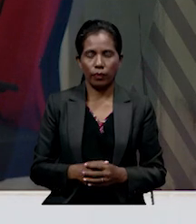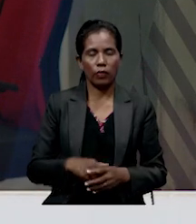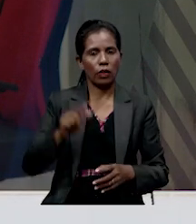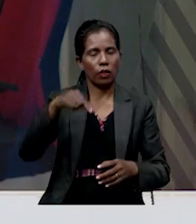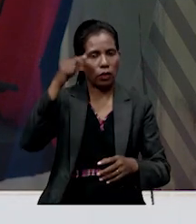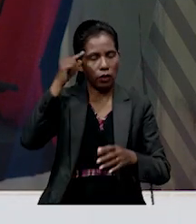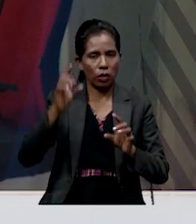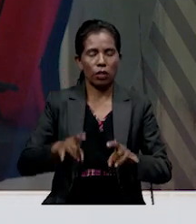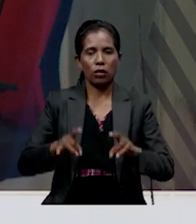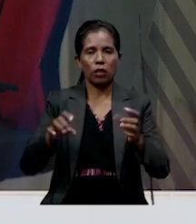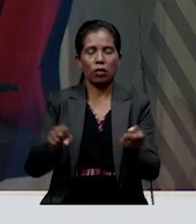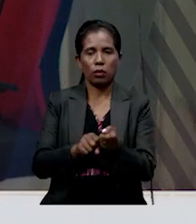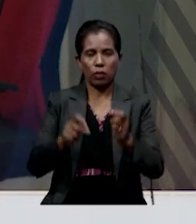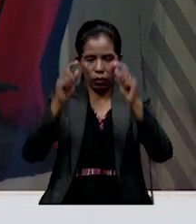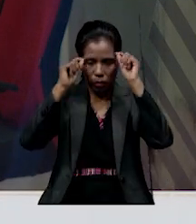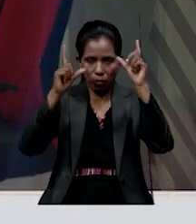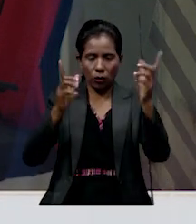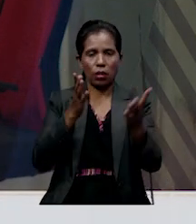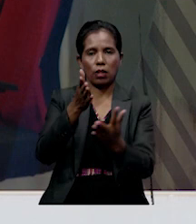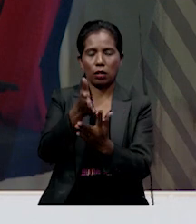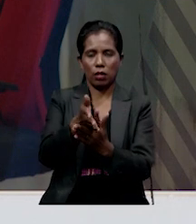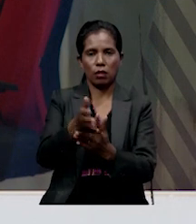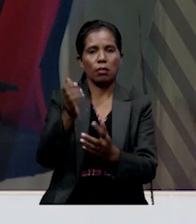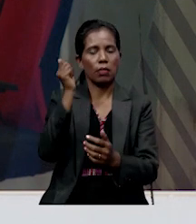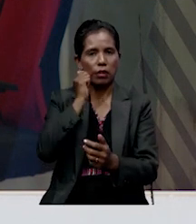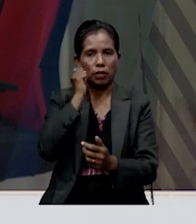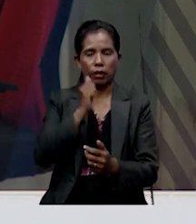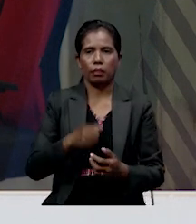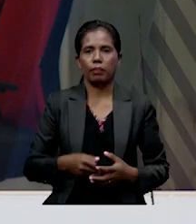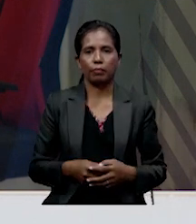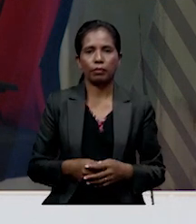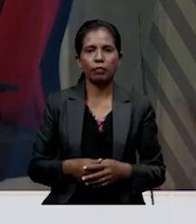Governo Austrália apoia Timor-Leste em adesão à ASEAN.